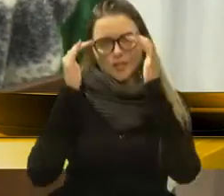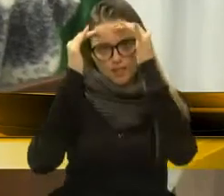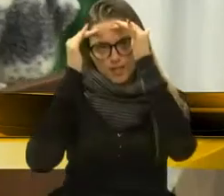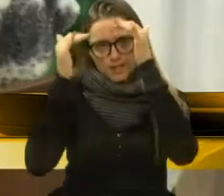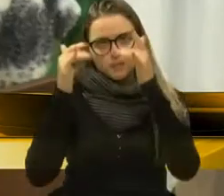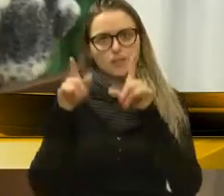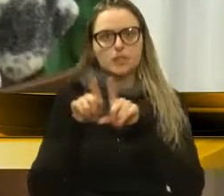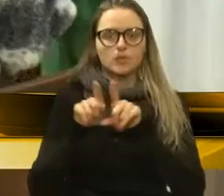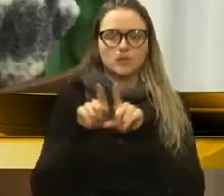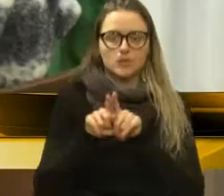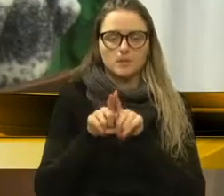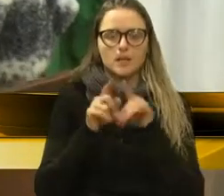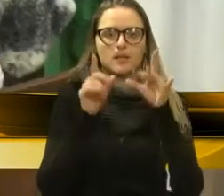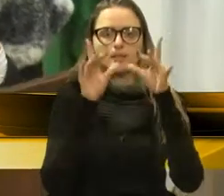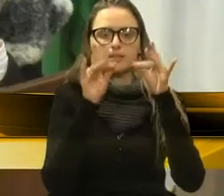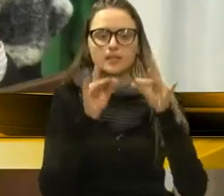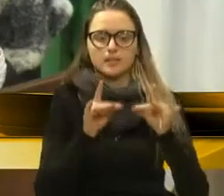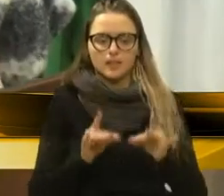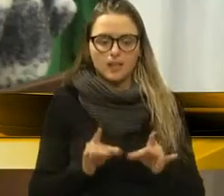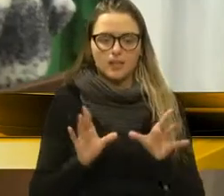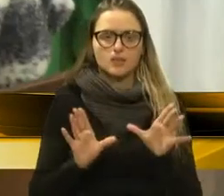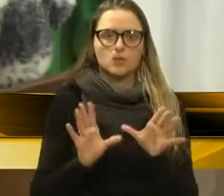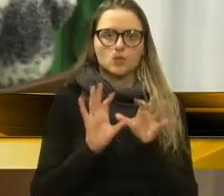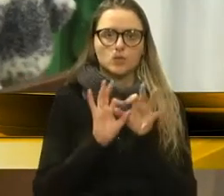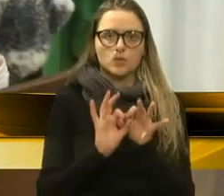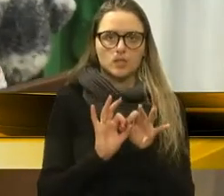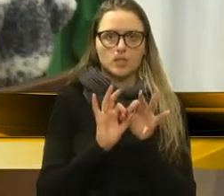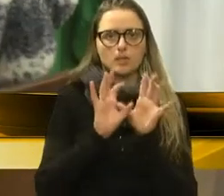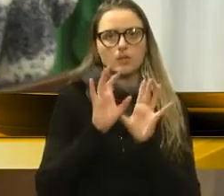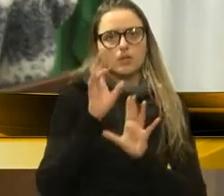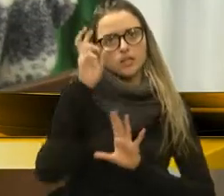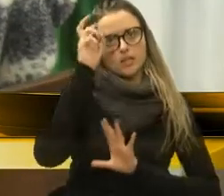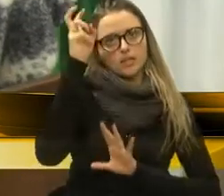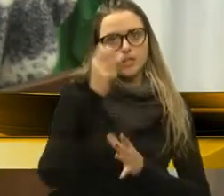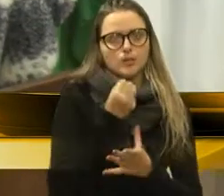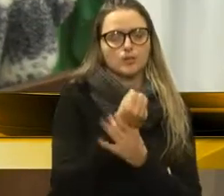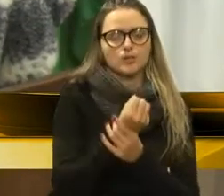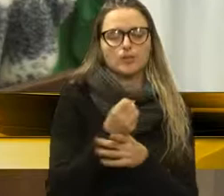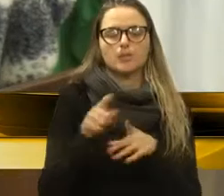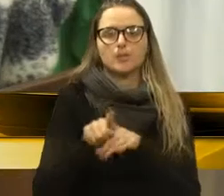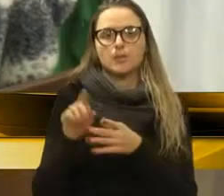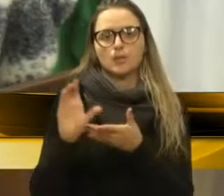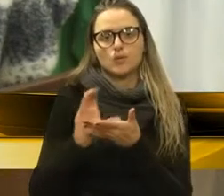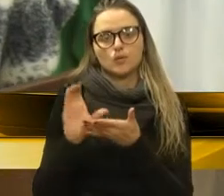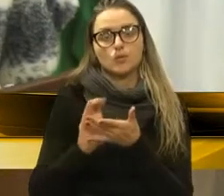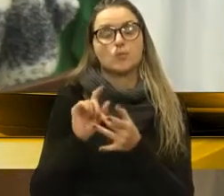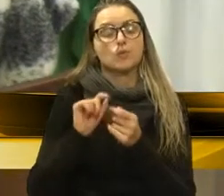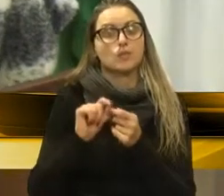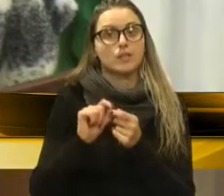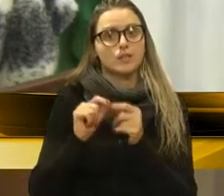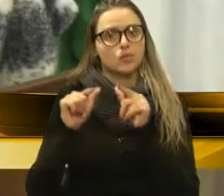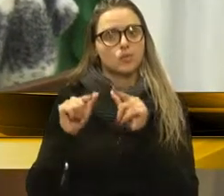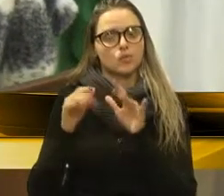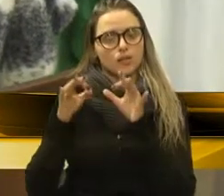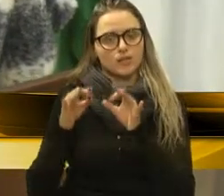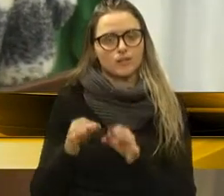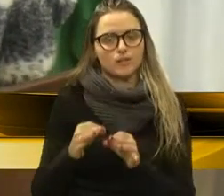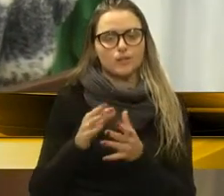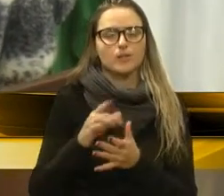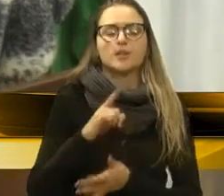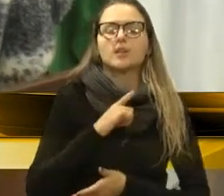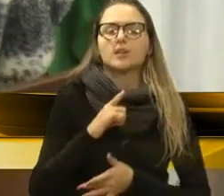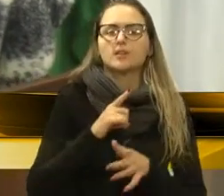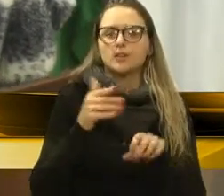né, de ser integrado, de envolver inteligência e que o investimento seja bem feito. Então, nós teremos,